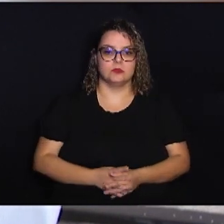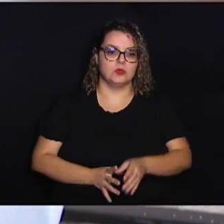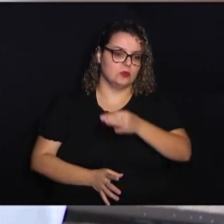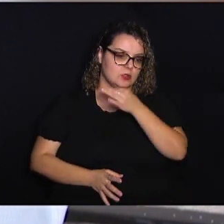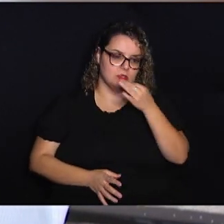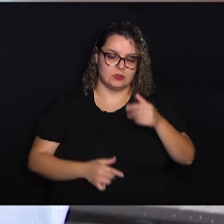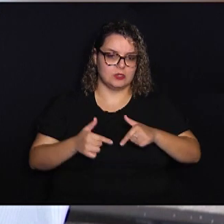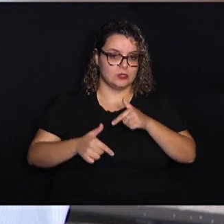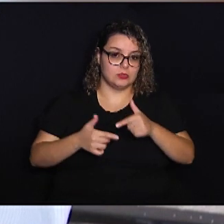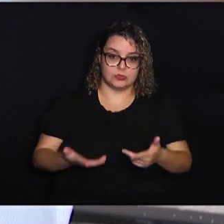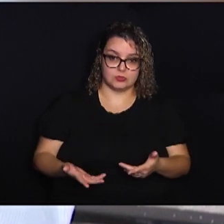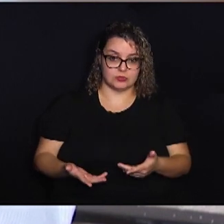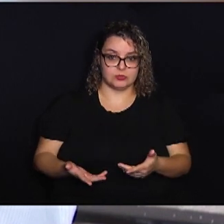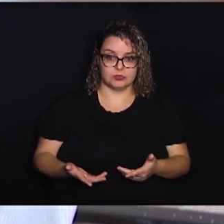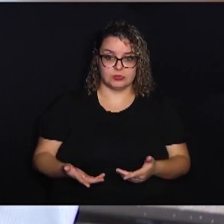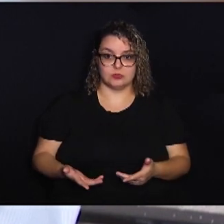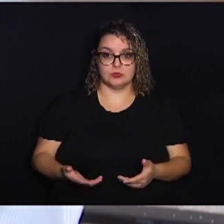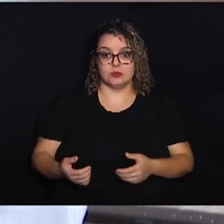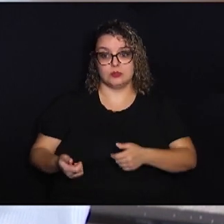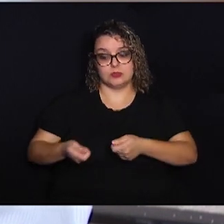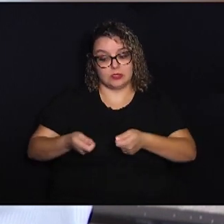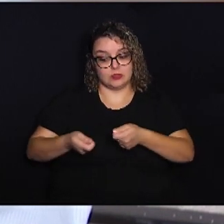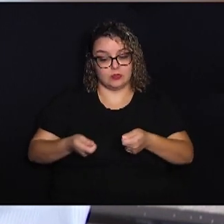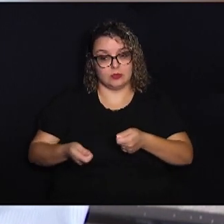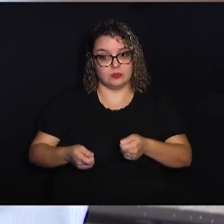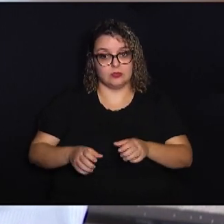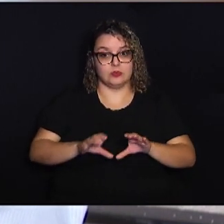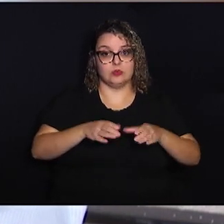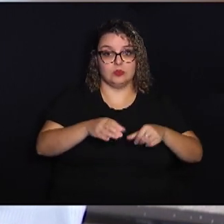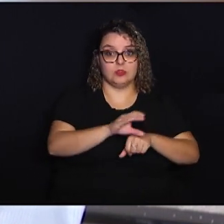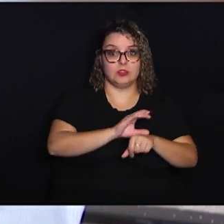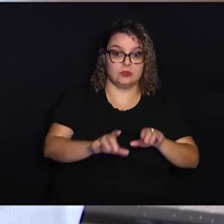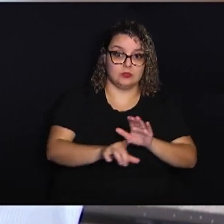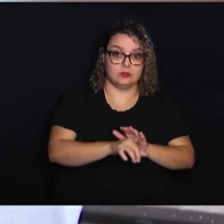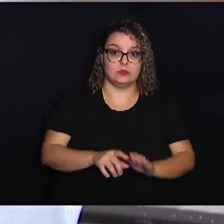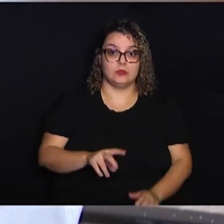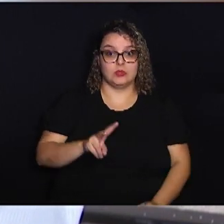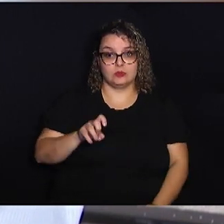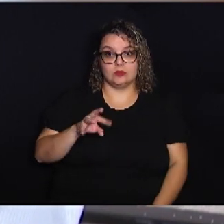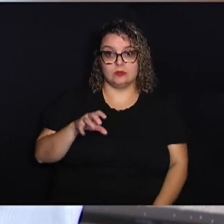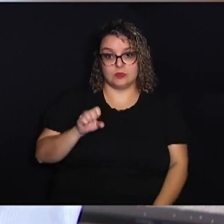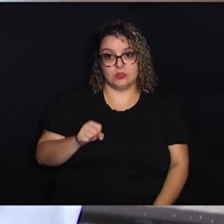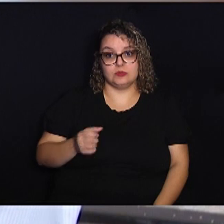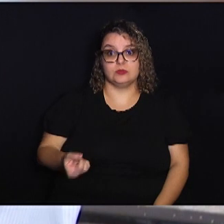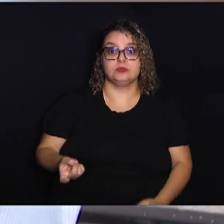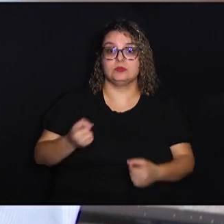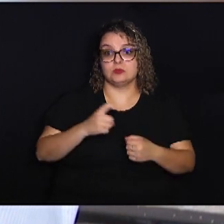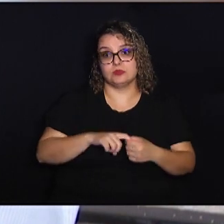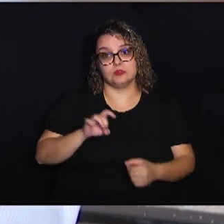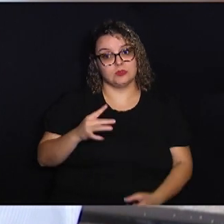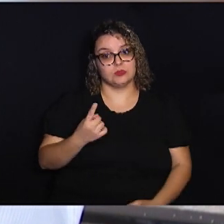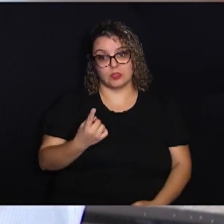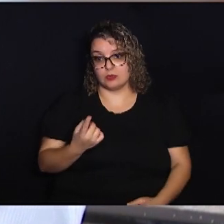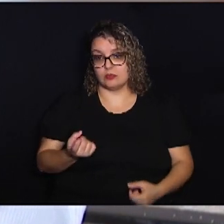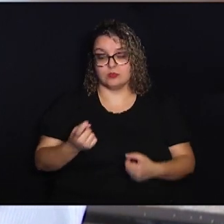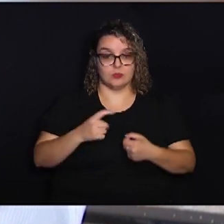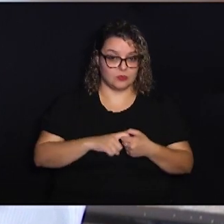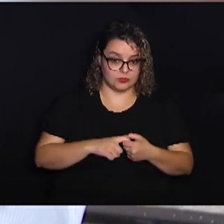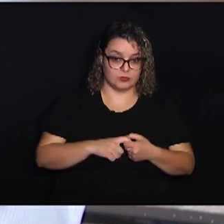coroar todo esse trabalho, mais de 500 alunos de 6 escolas estaduais de Campinas se formaram pelo PROERD. Ao